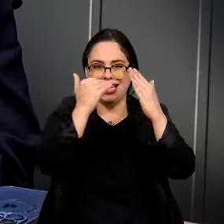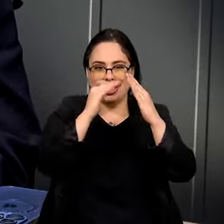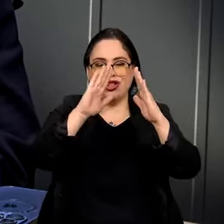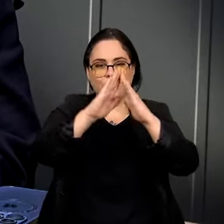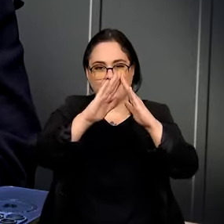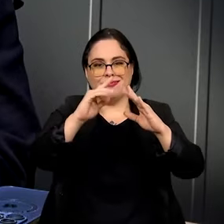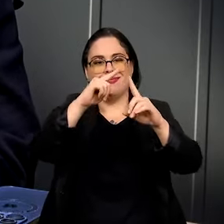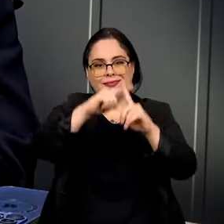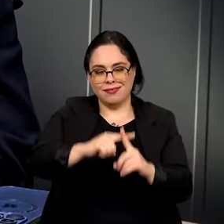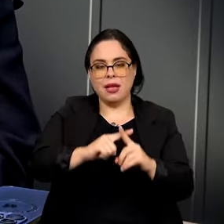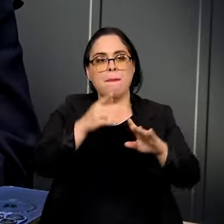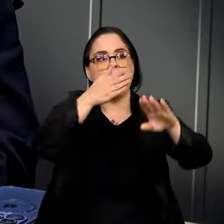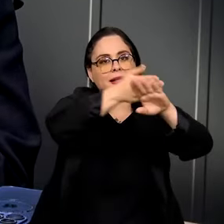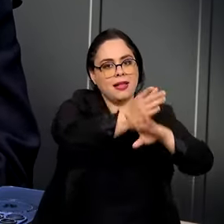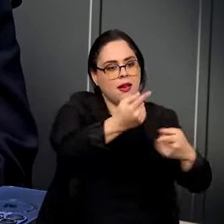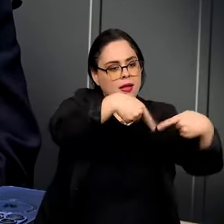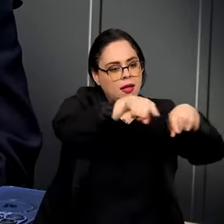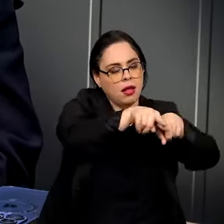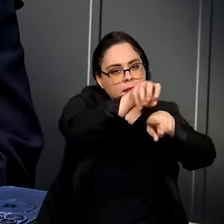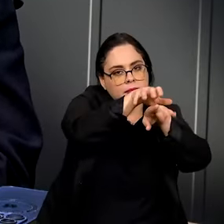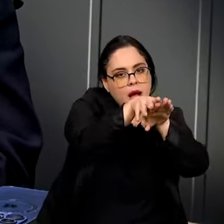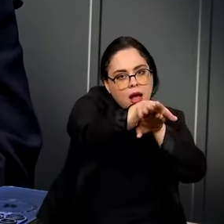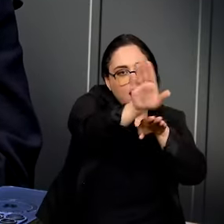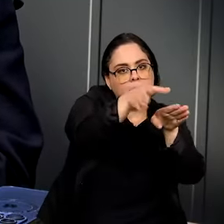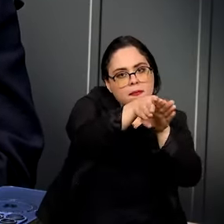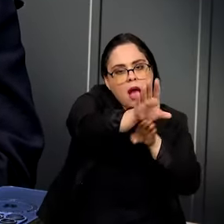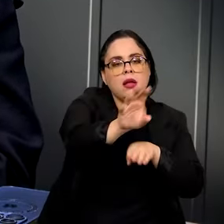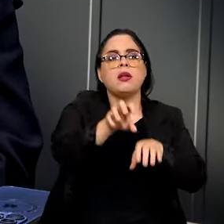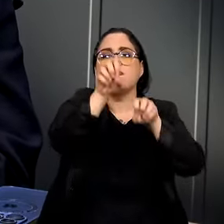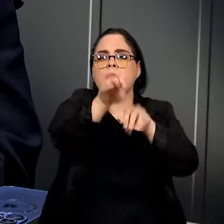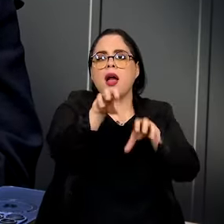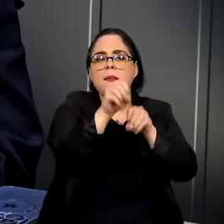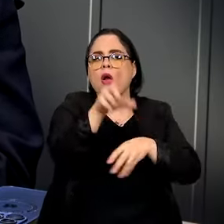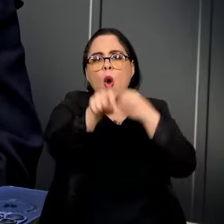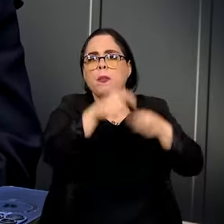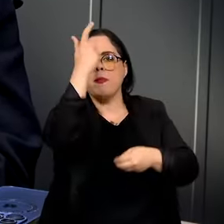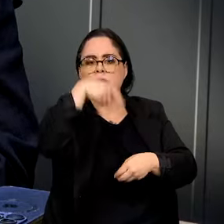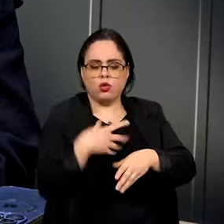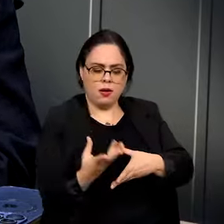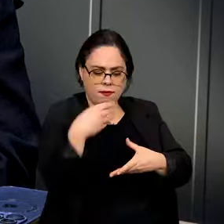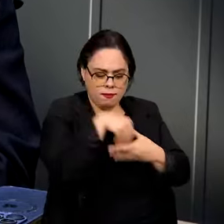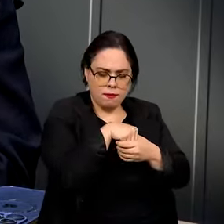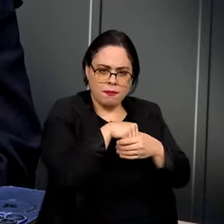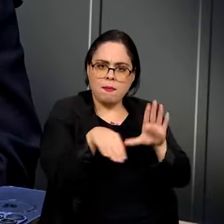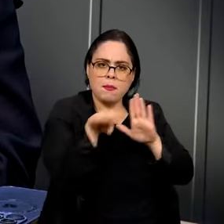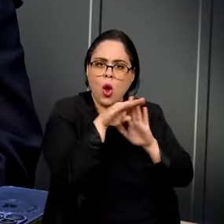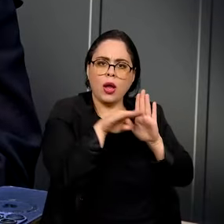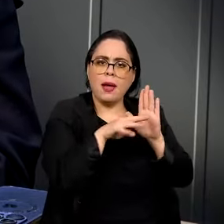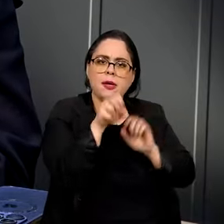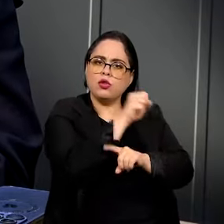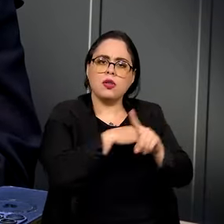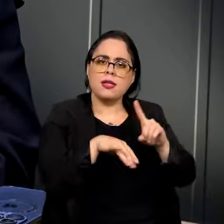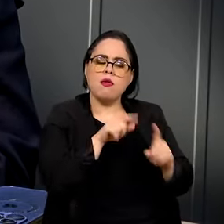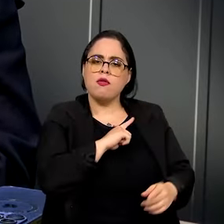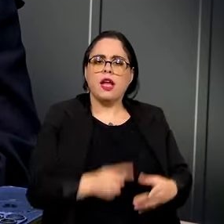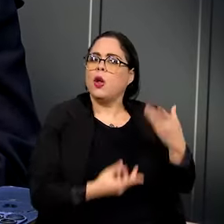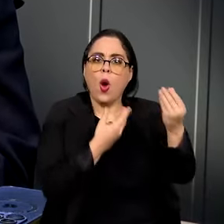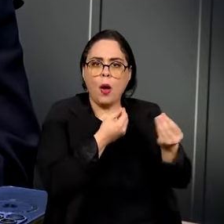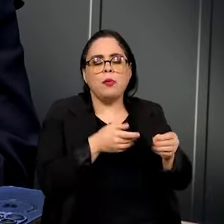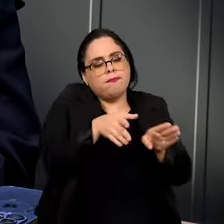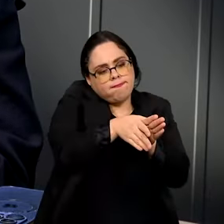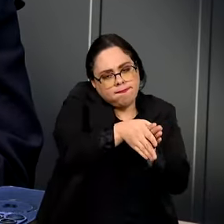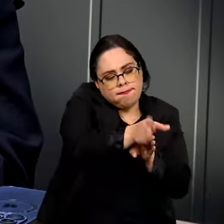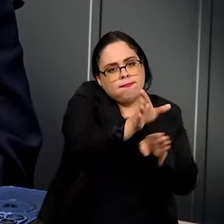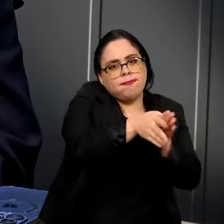igrejas parceiras levando esse conhecimento levando como eles acessar como eles acessam os programas sociais do